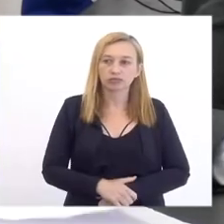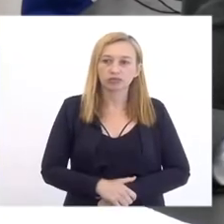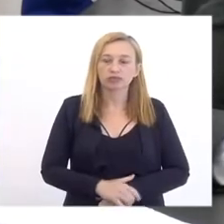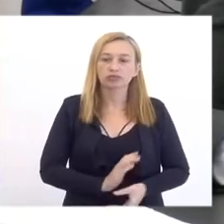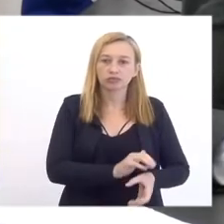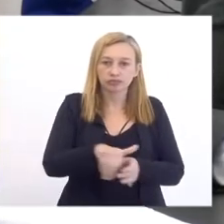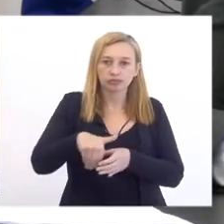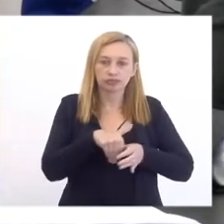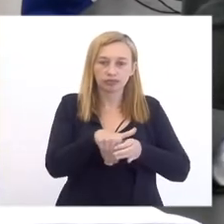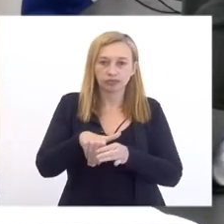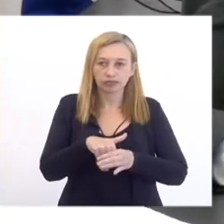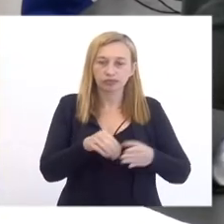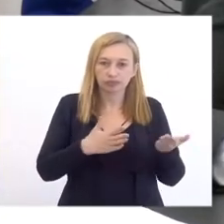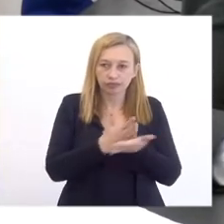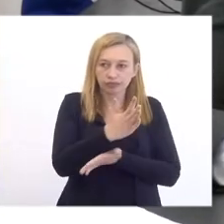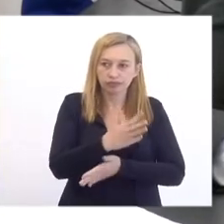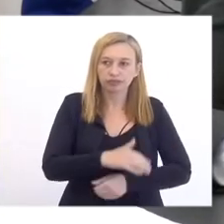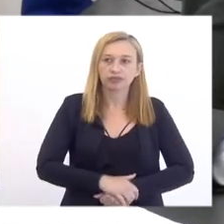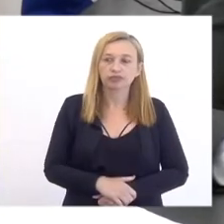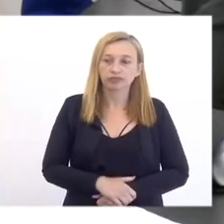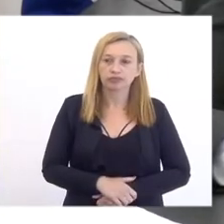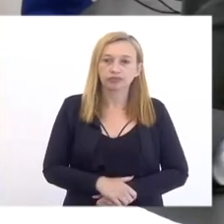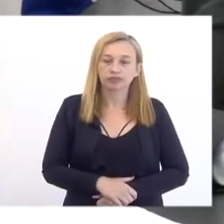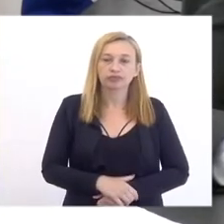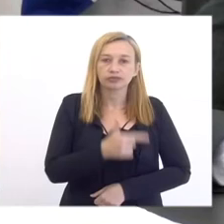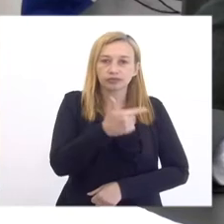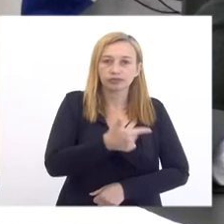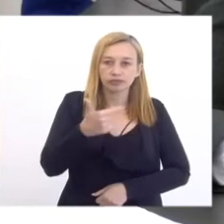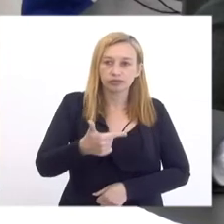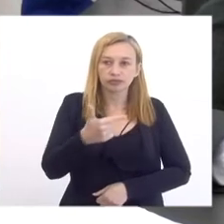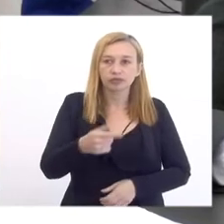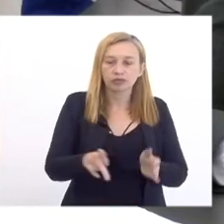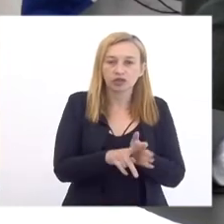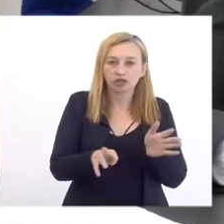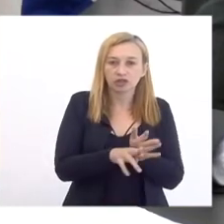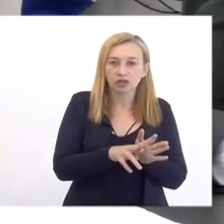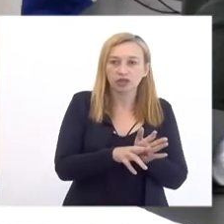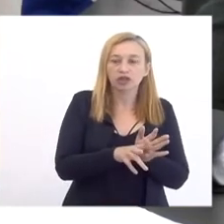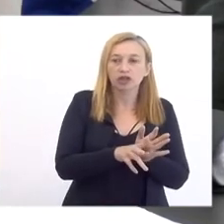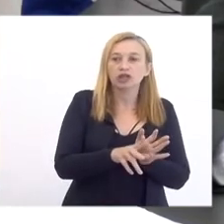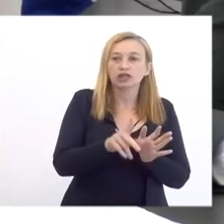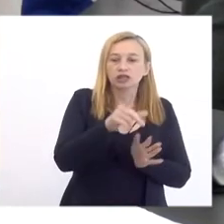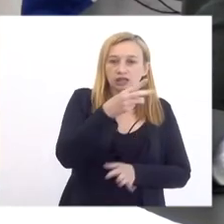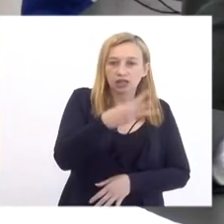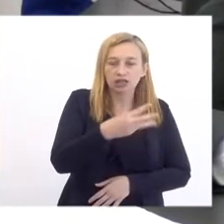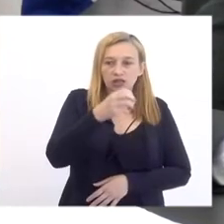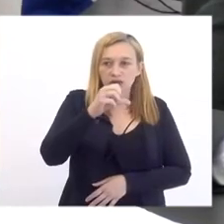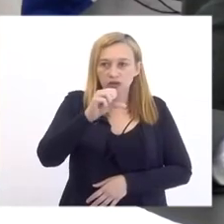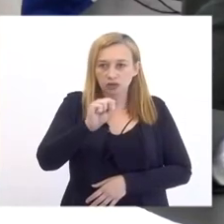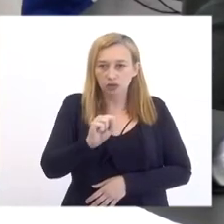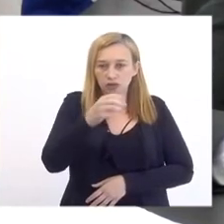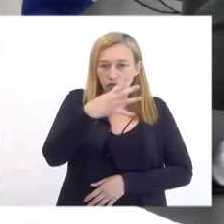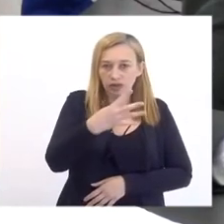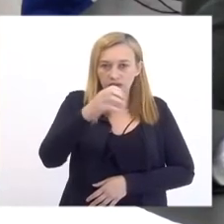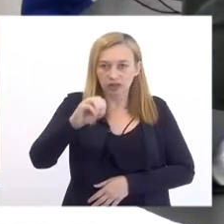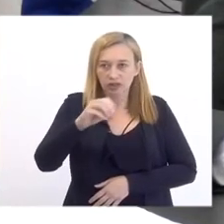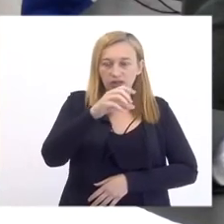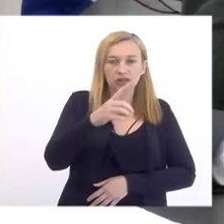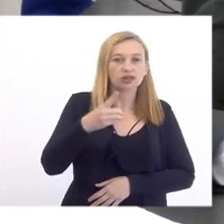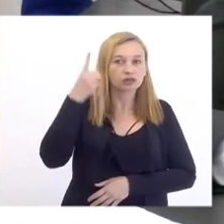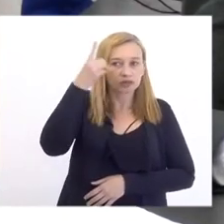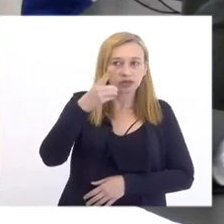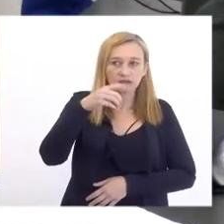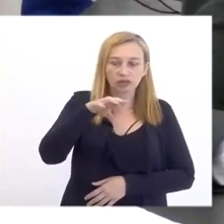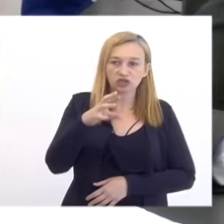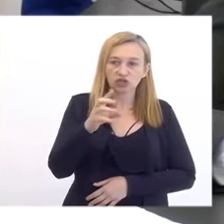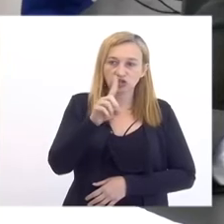em votação, aprovado. 22, projeto de lei 3840/2021, da autoria do deputado Marcelo Dino. Que é